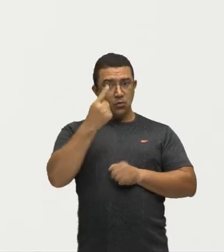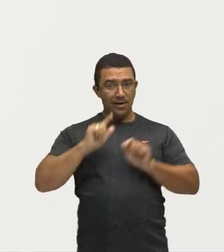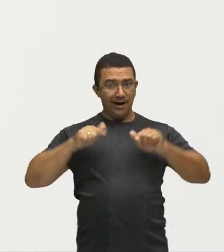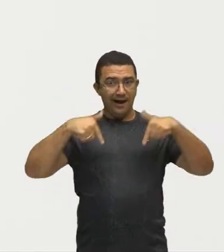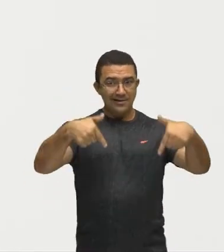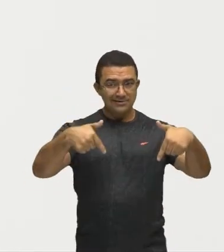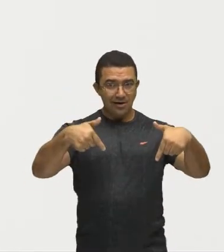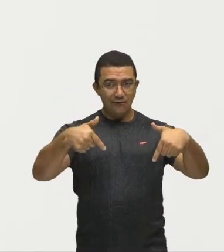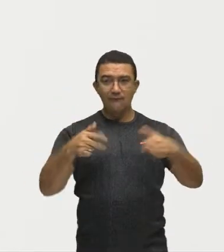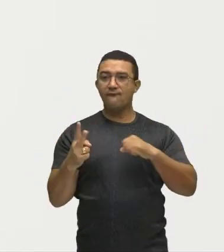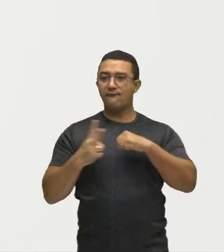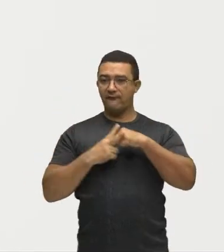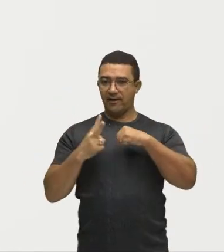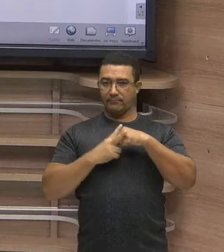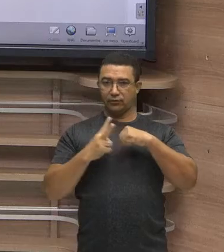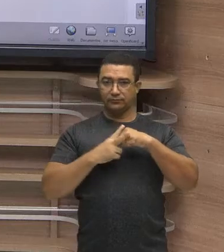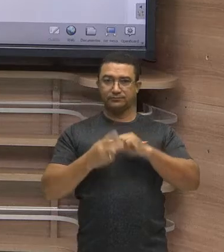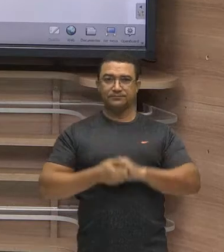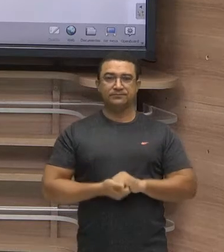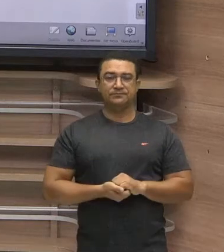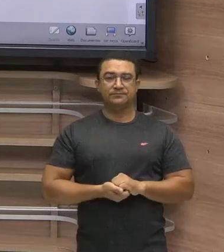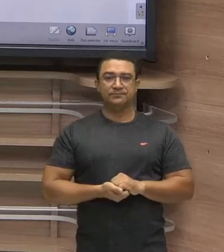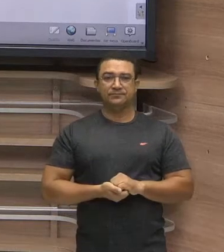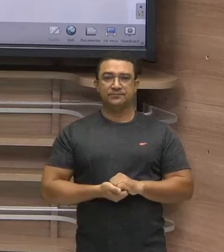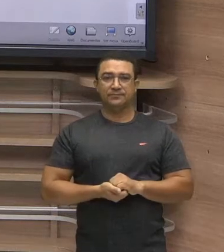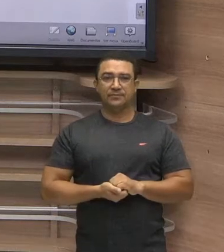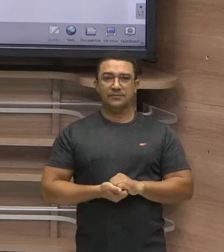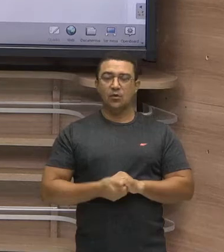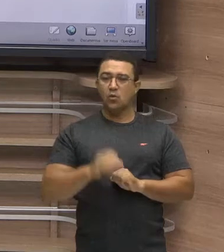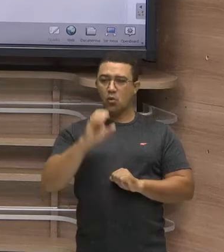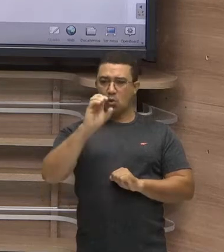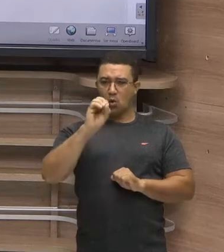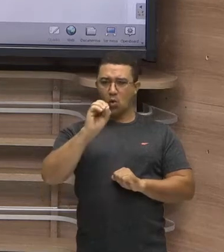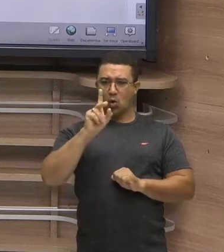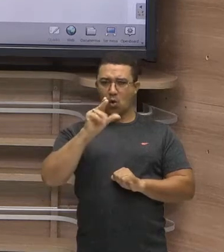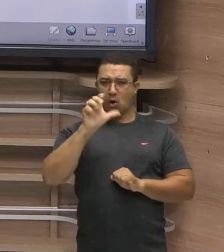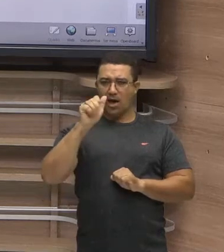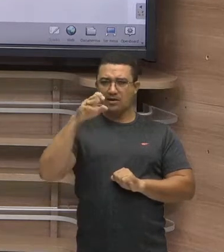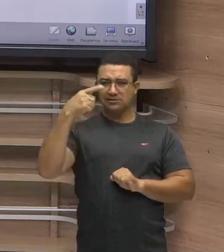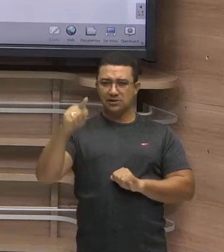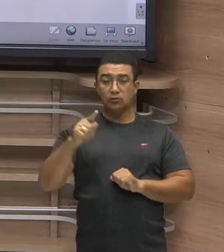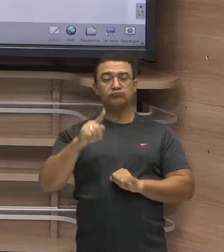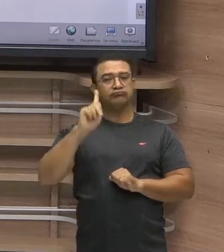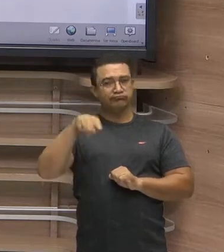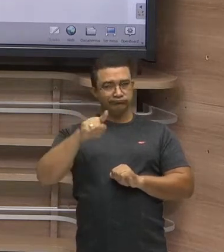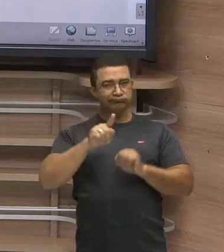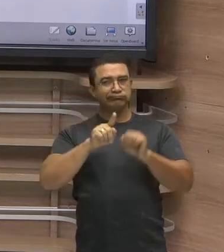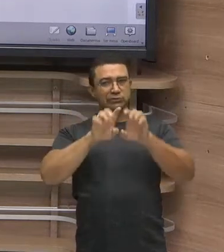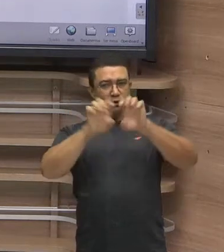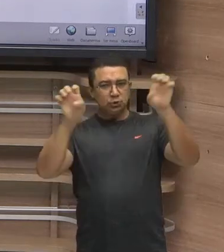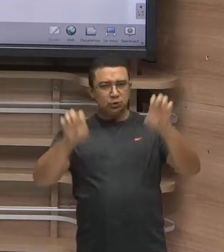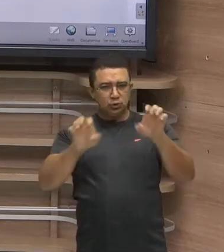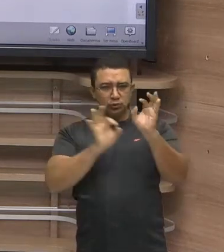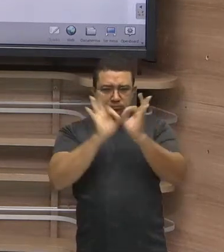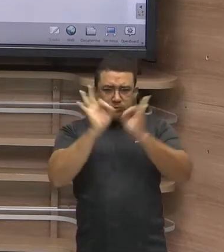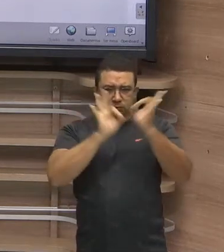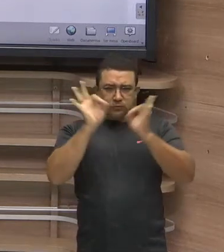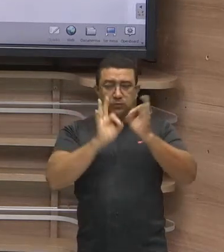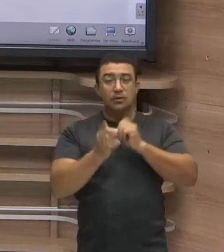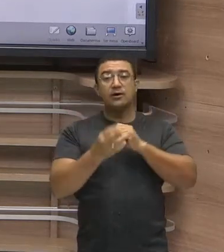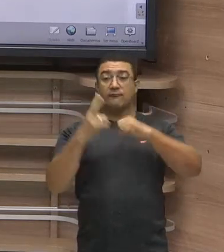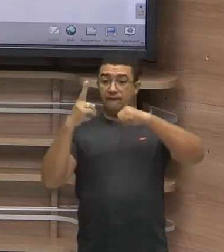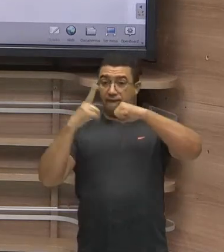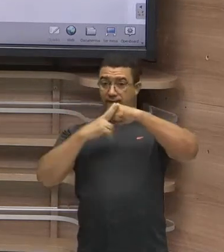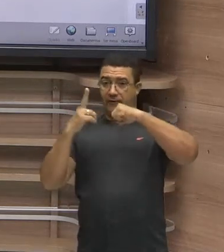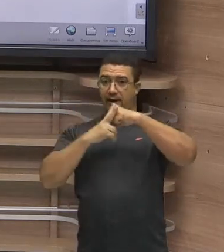nós falamos aqui? Falamos que a oração ela é formada por verbo, né? Então, o período simples ele vai ter apenas uma oração, ou